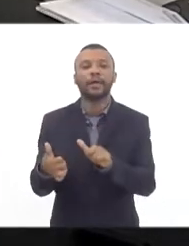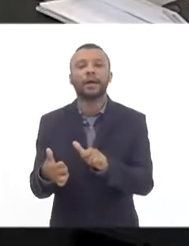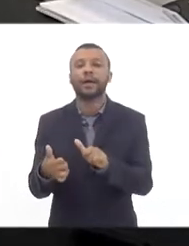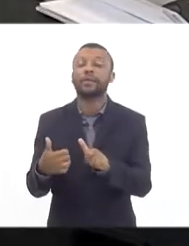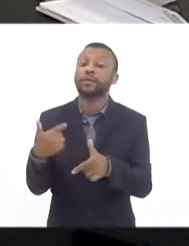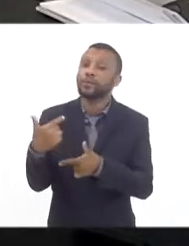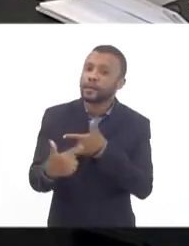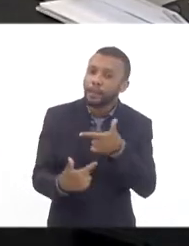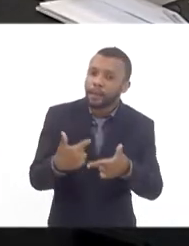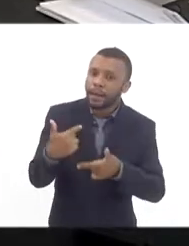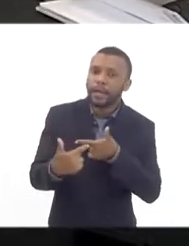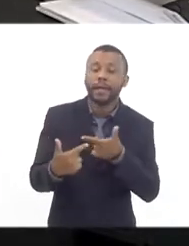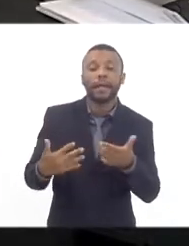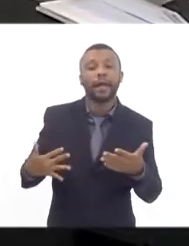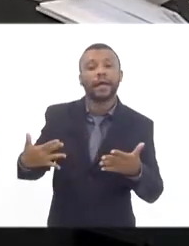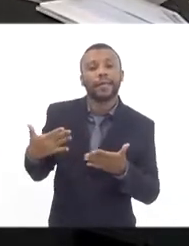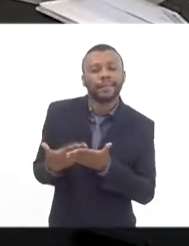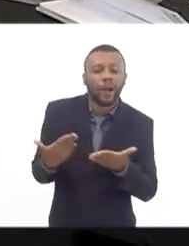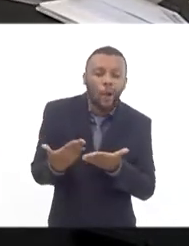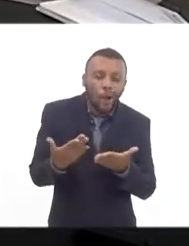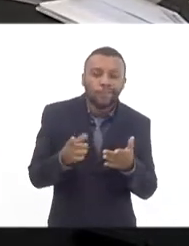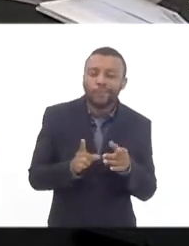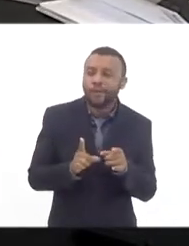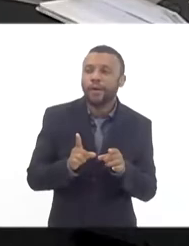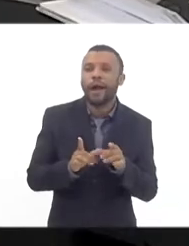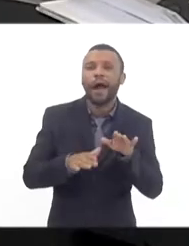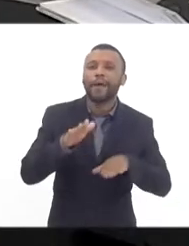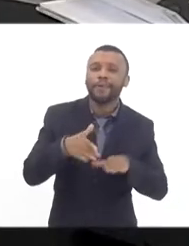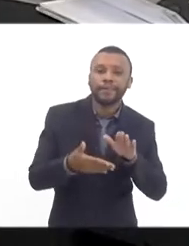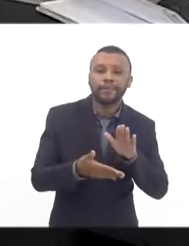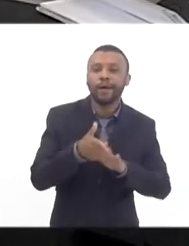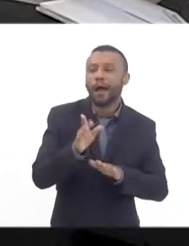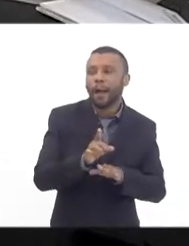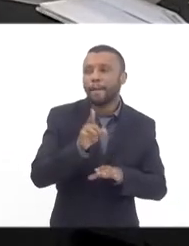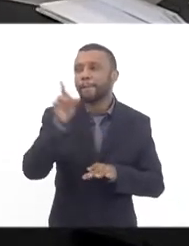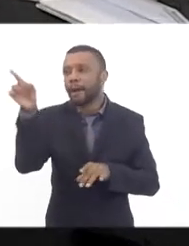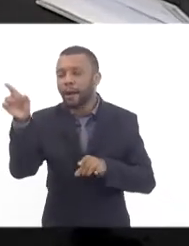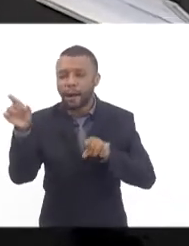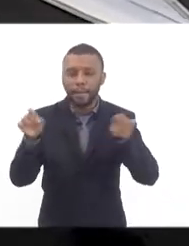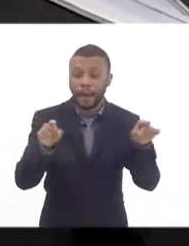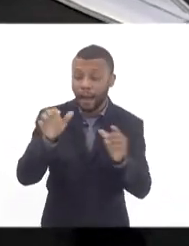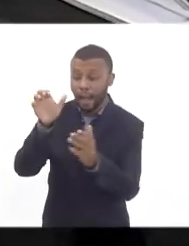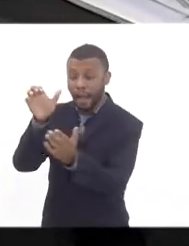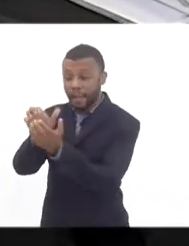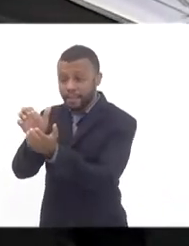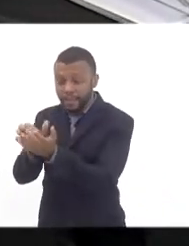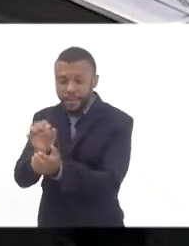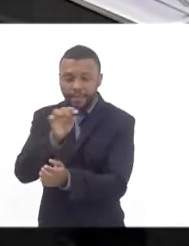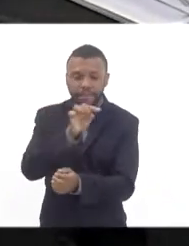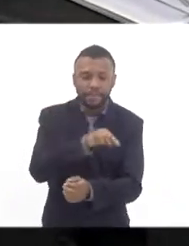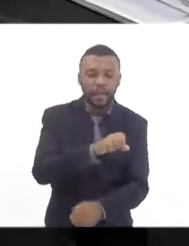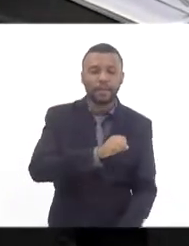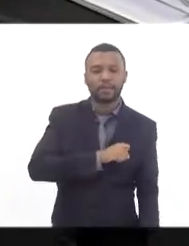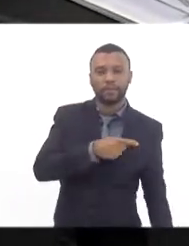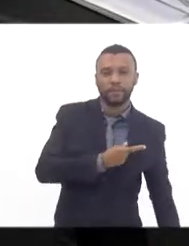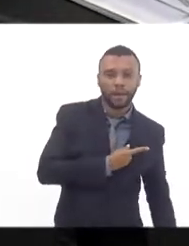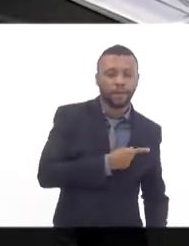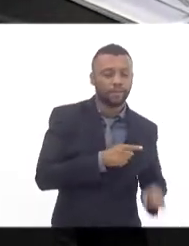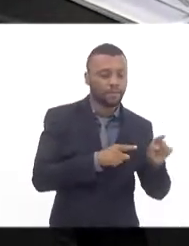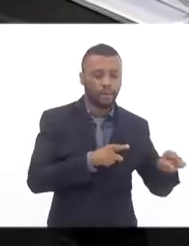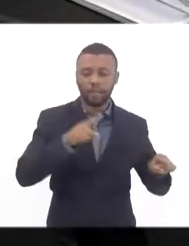Né? Se eu hoje vivo assim, né? Meio assim, né? Cidadã para lá e para cá, mas eu construí